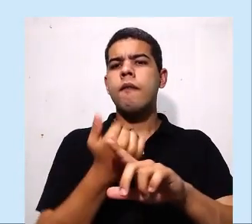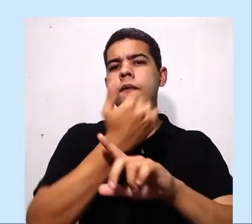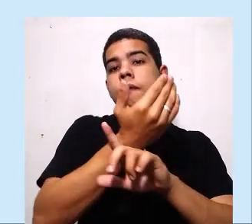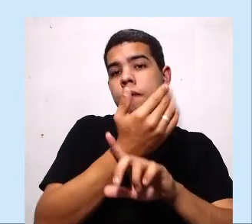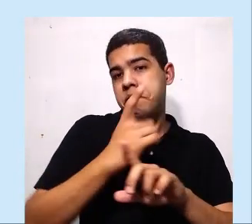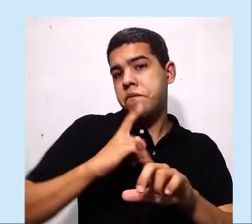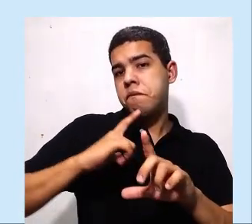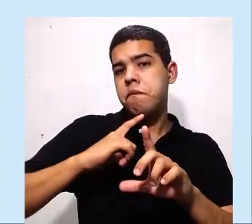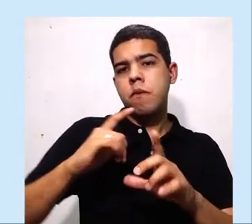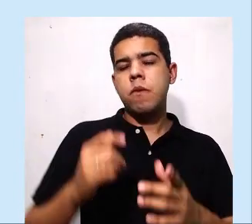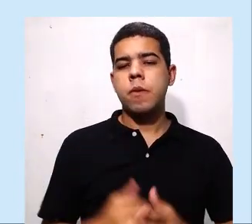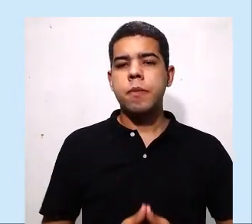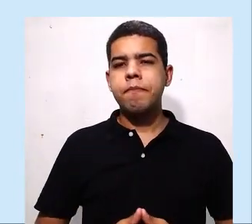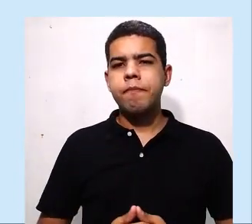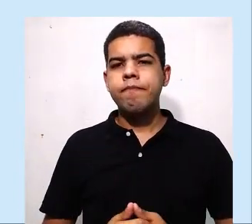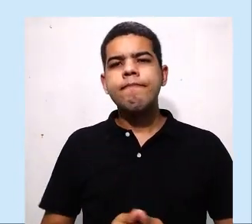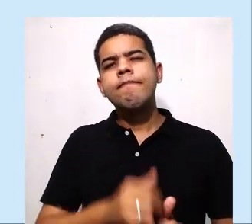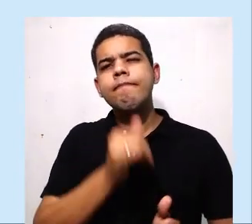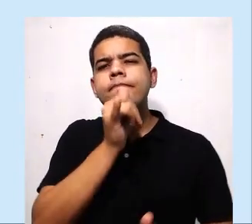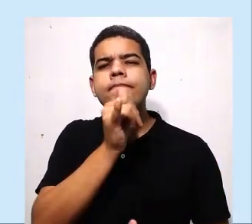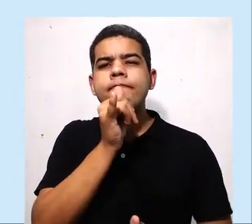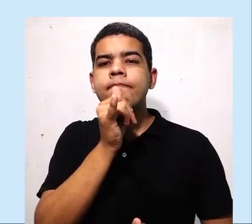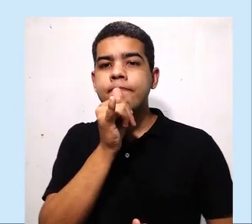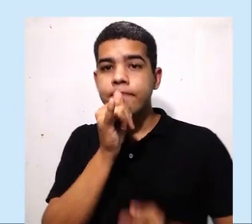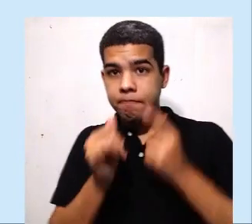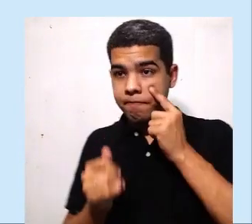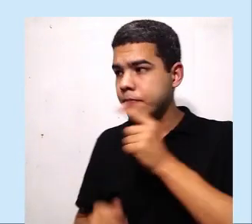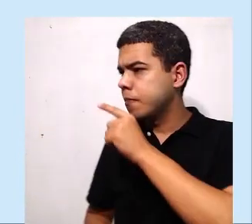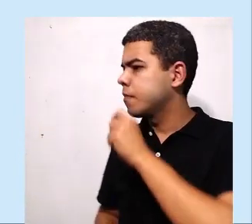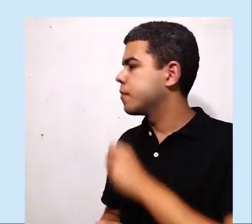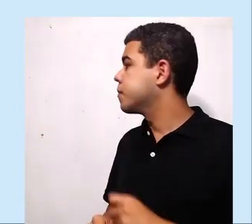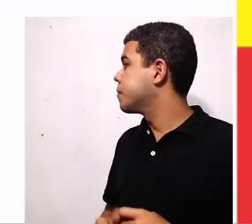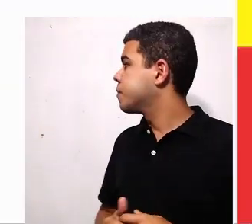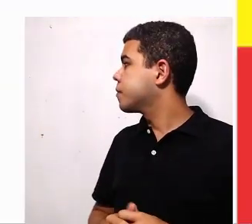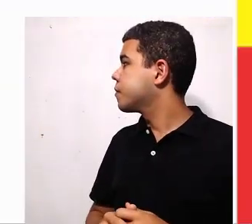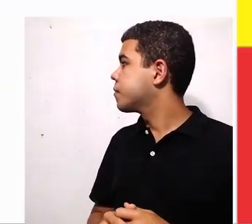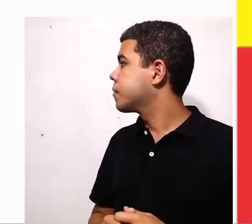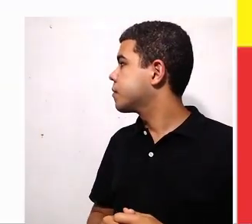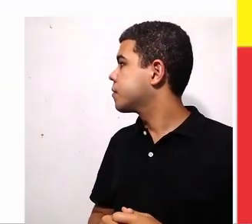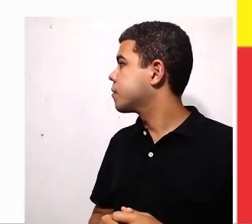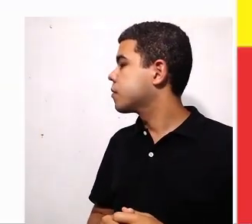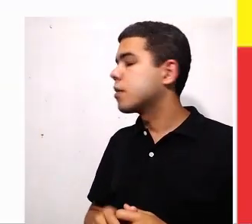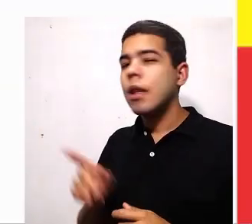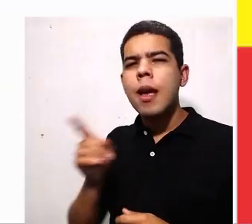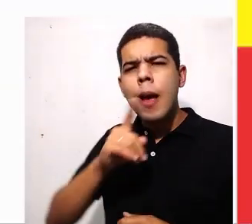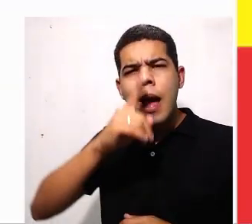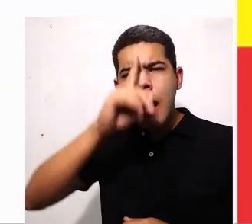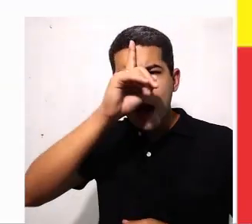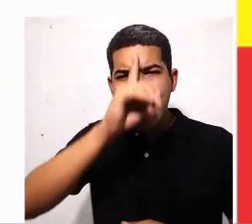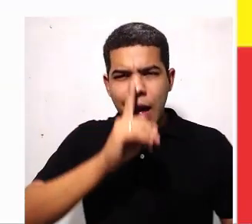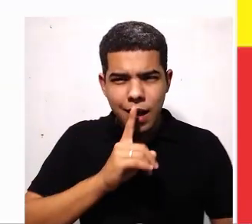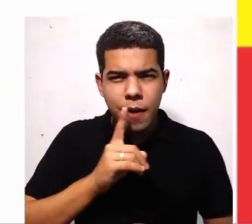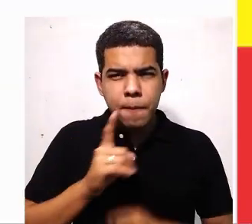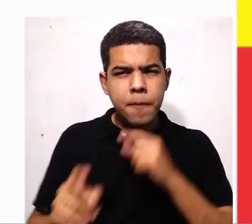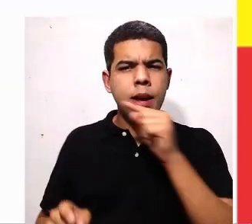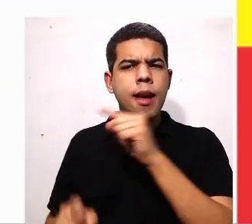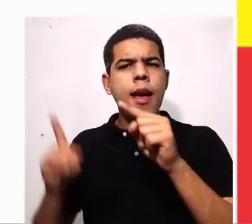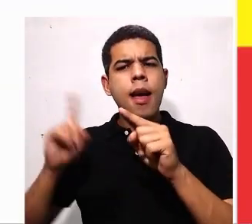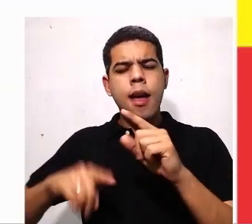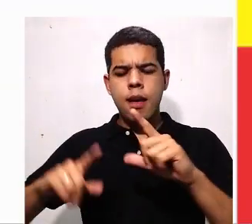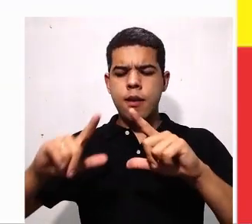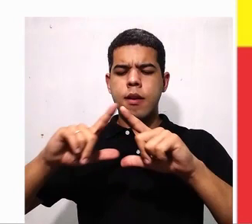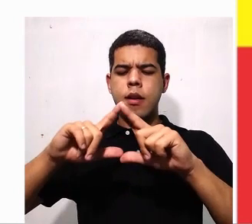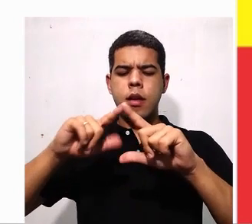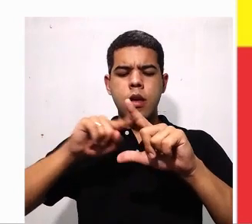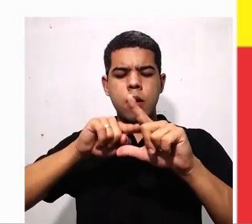dizer assim, fora do triângulo. Veja aí na tela este exemplo aí. Veja que essas cores em amarelo, esses ângulos em